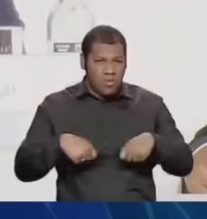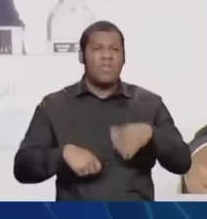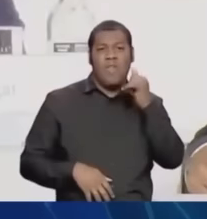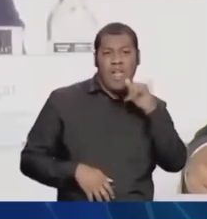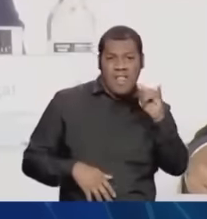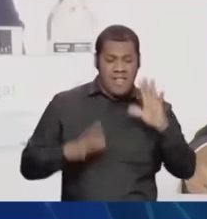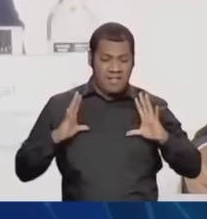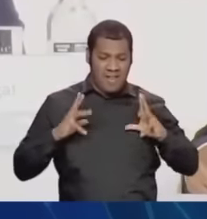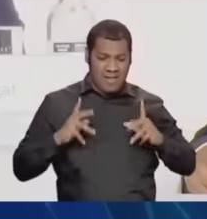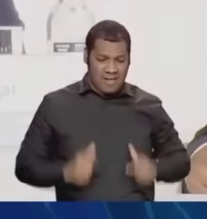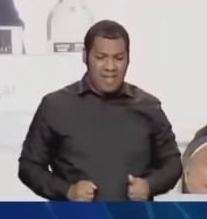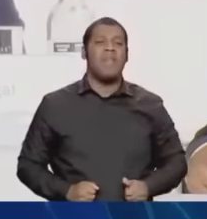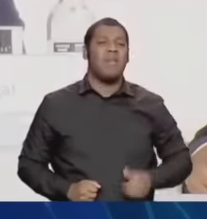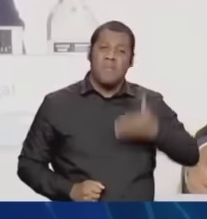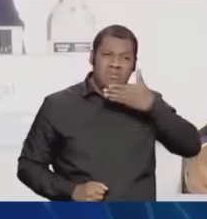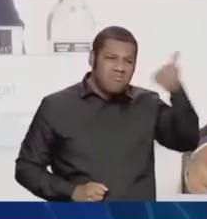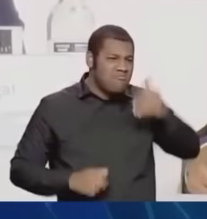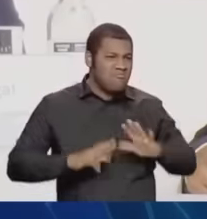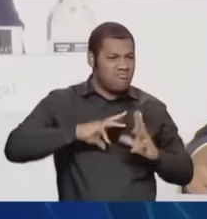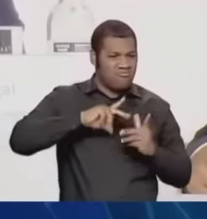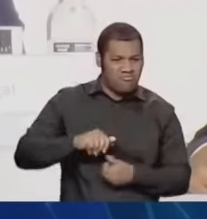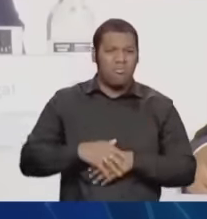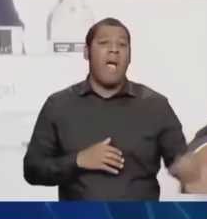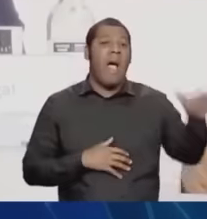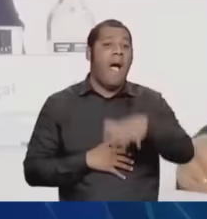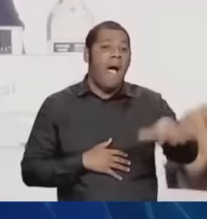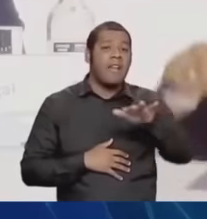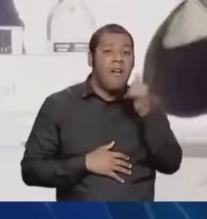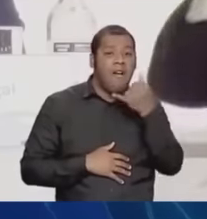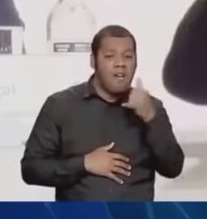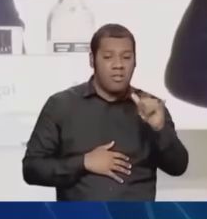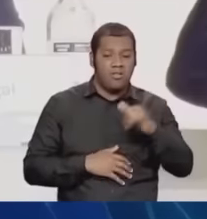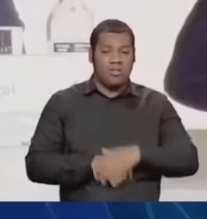limpa do mundo. No campo do setor de energia elétrica,